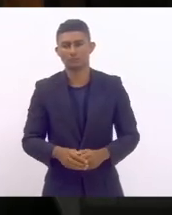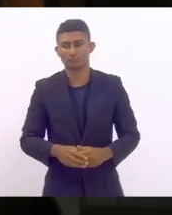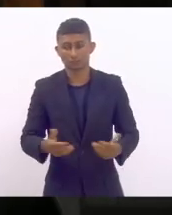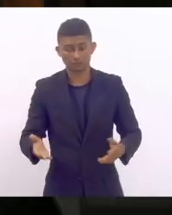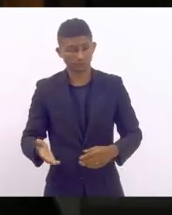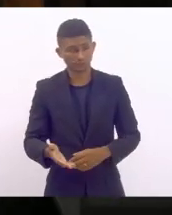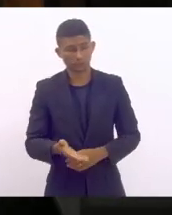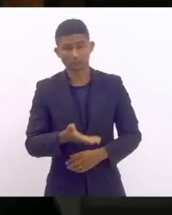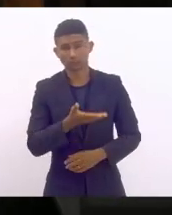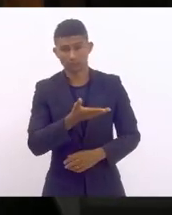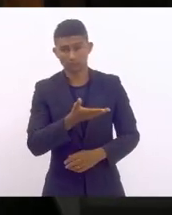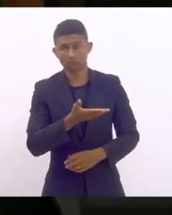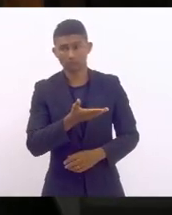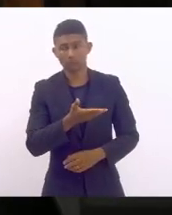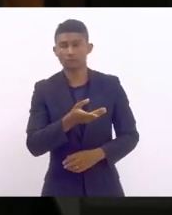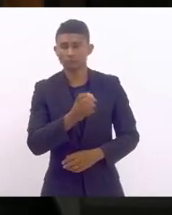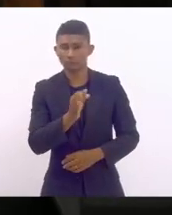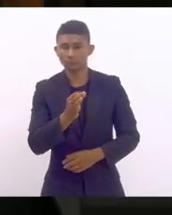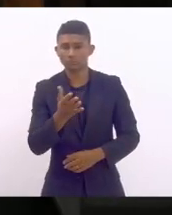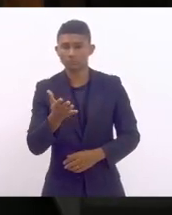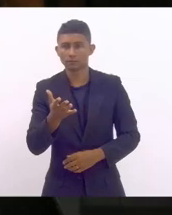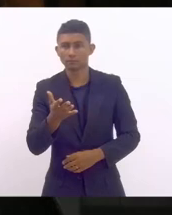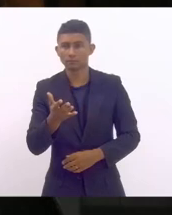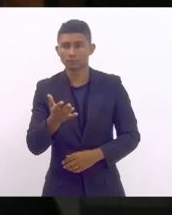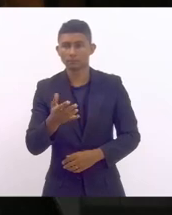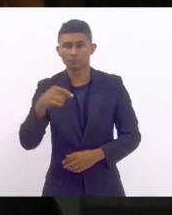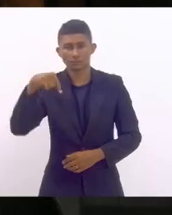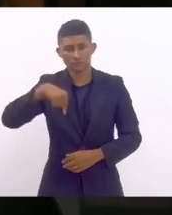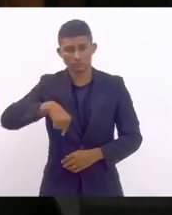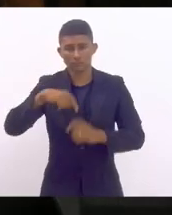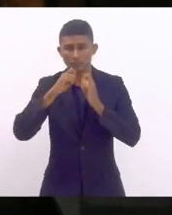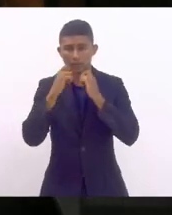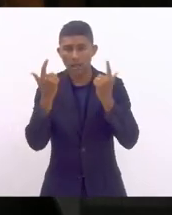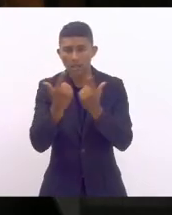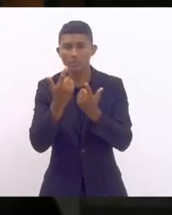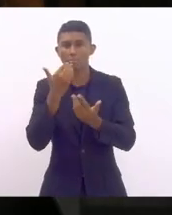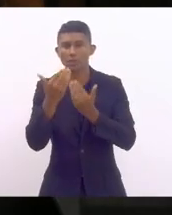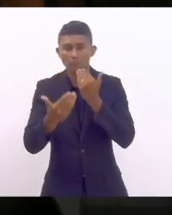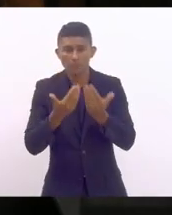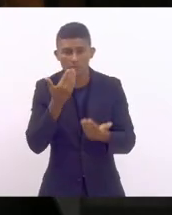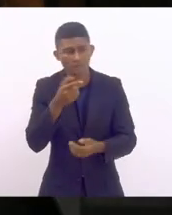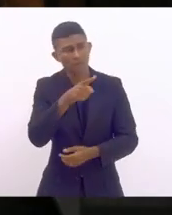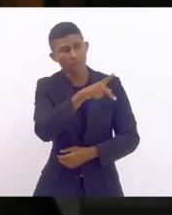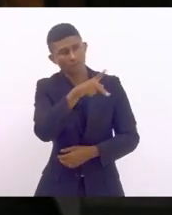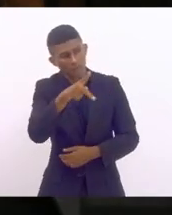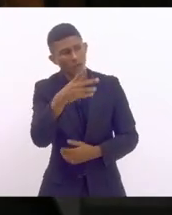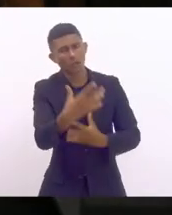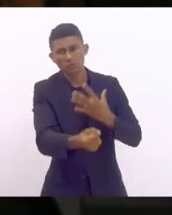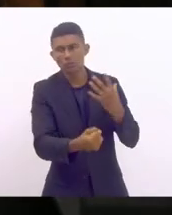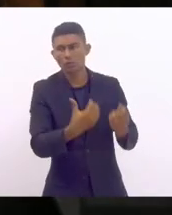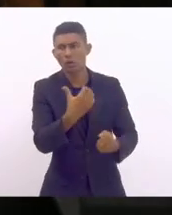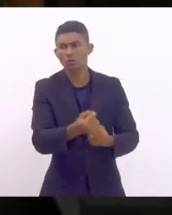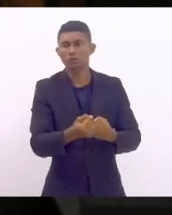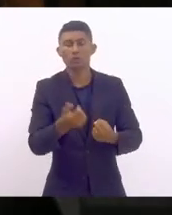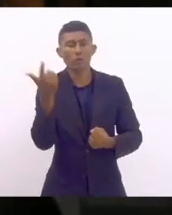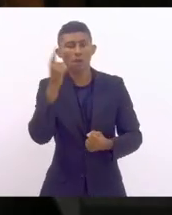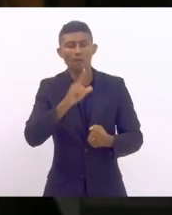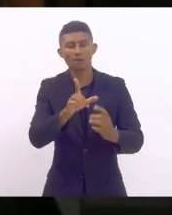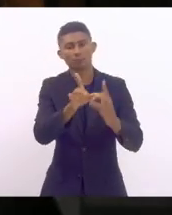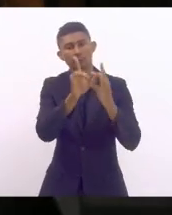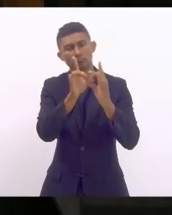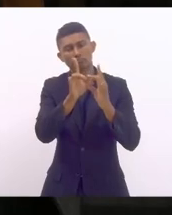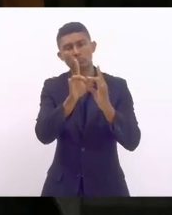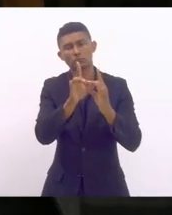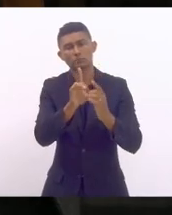excelência acatou bem demandas desse Parlamento e fez um convênio com a